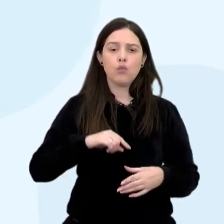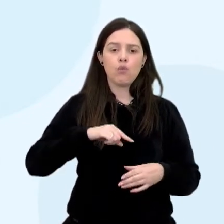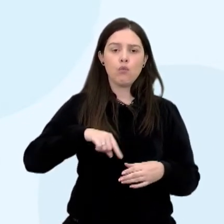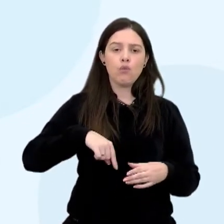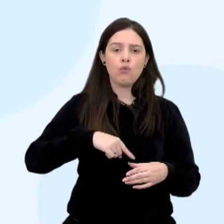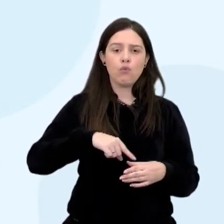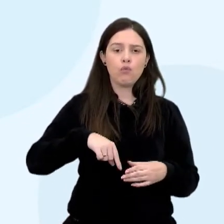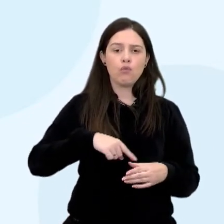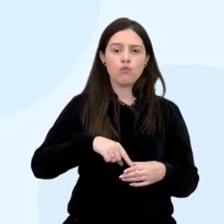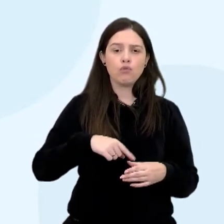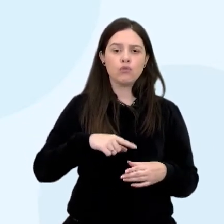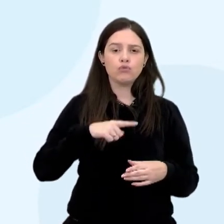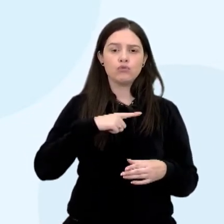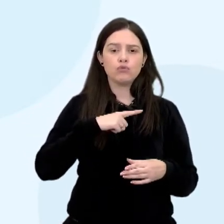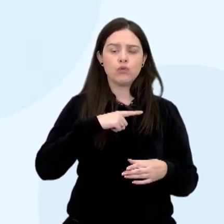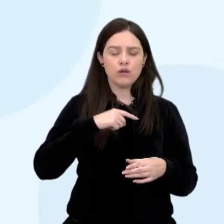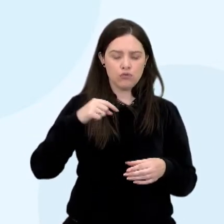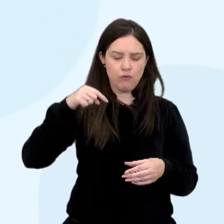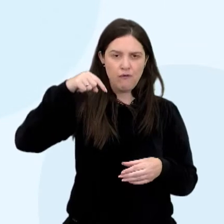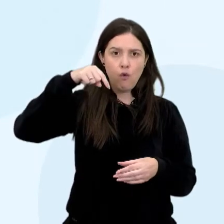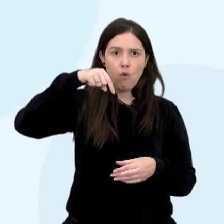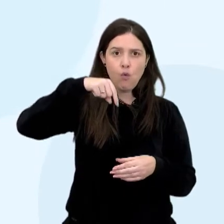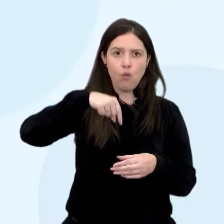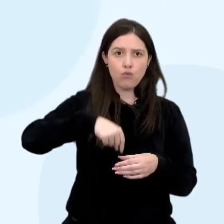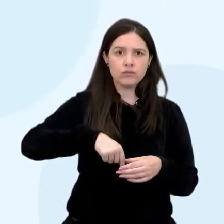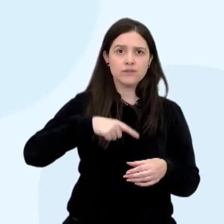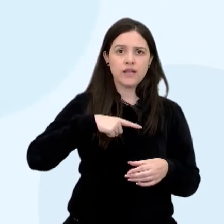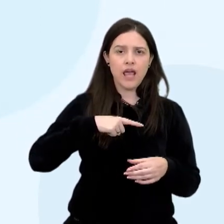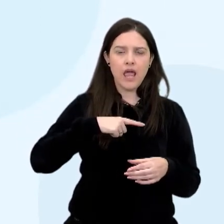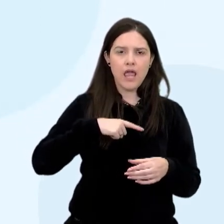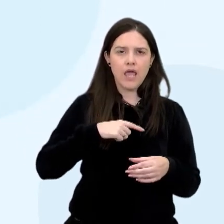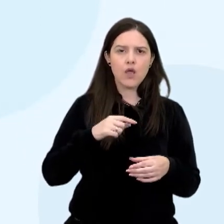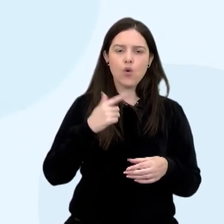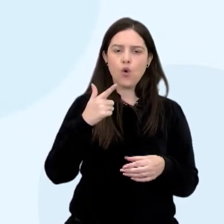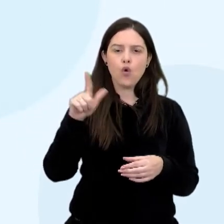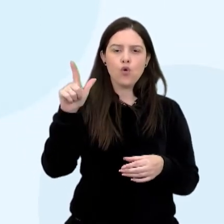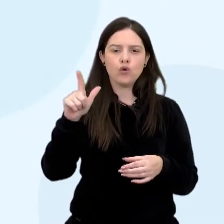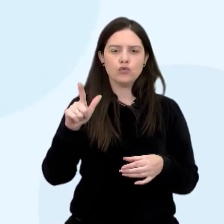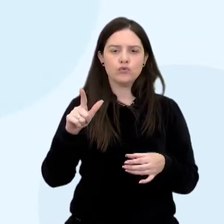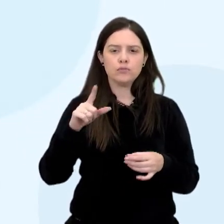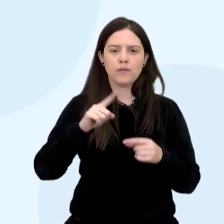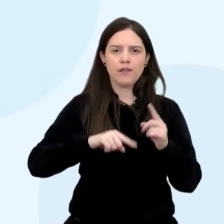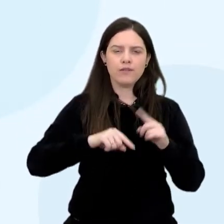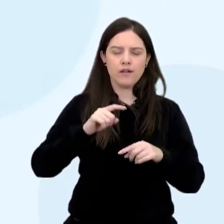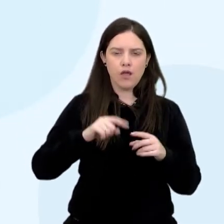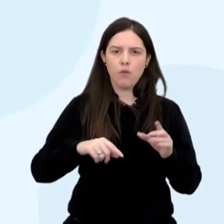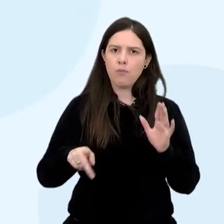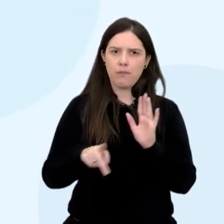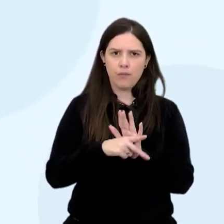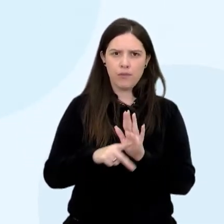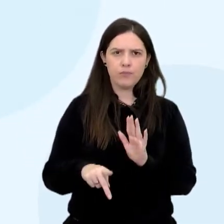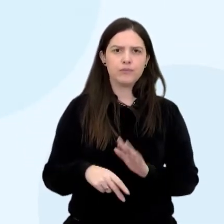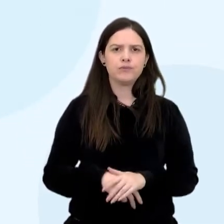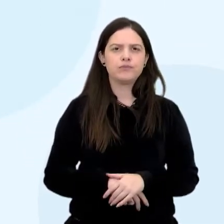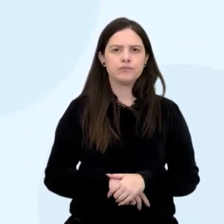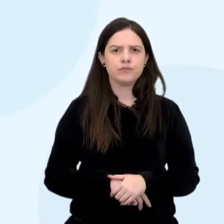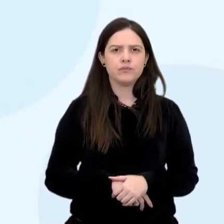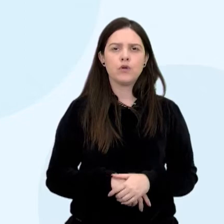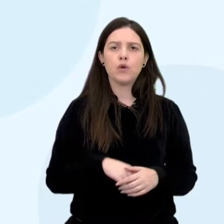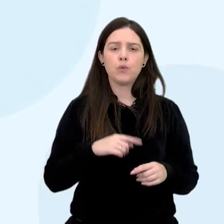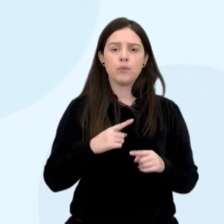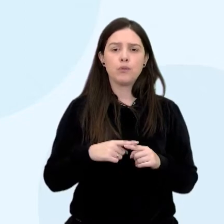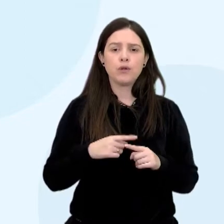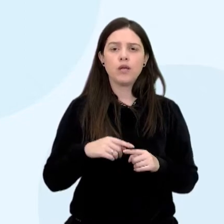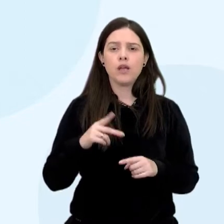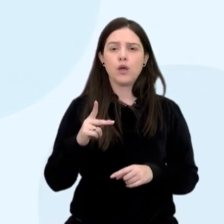tubo a mangueira passa, né, tem um tubo de cobre lá no fundo, tá certo? Por que o tubo de cobre?